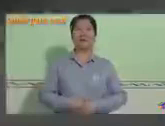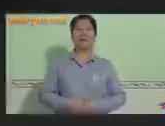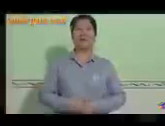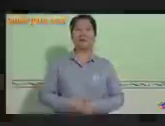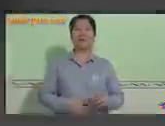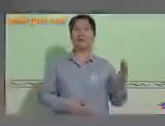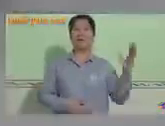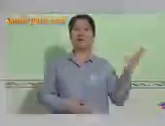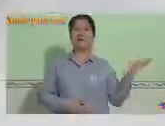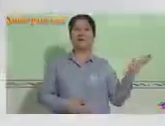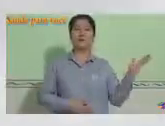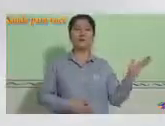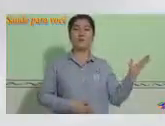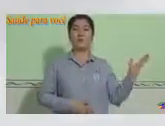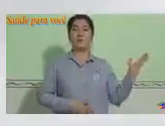CIOSPARAUMNTAROPITORAL. O plano de treino de